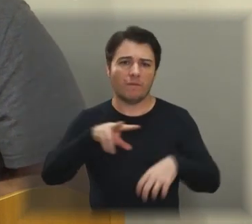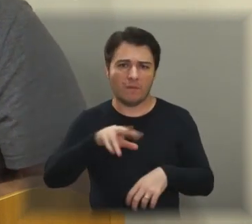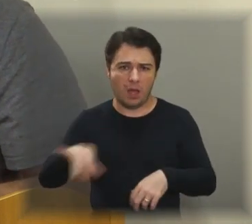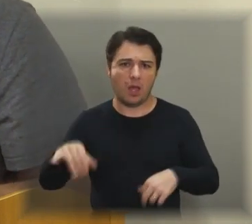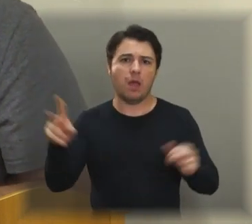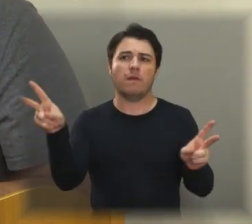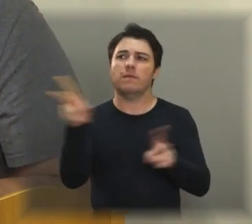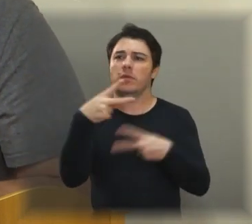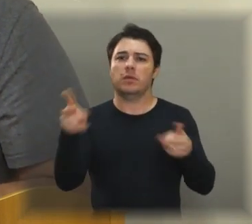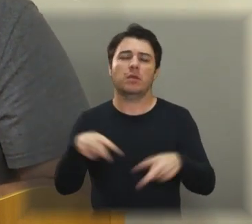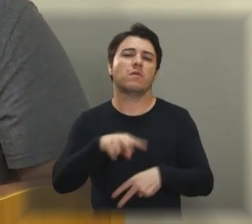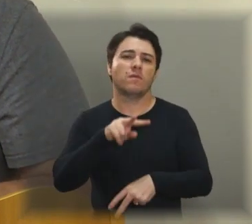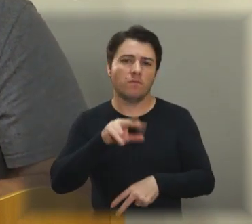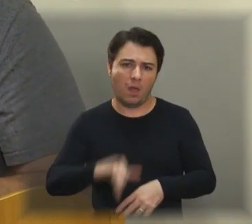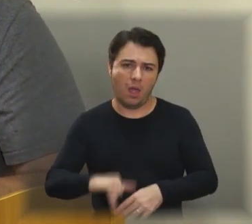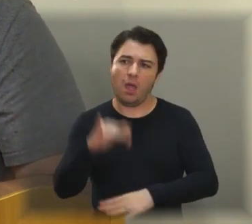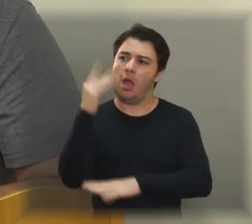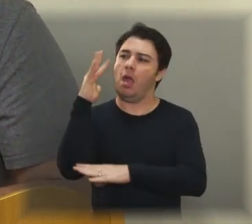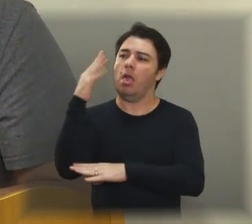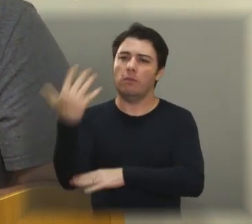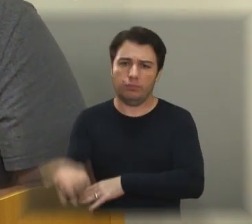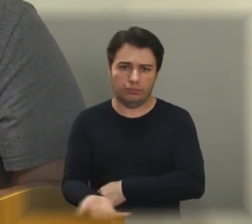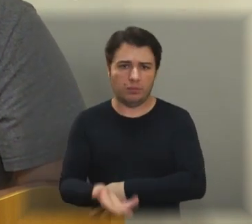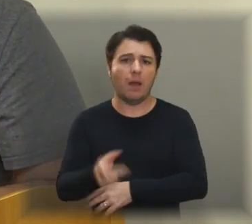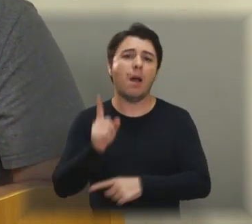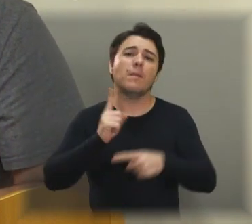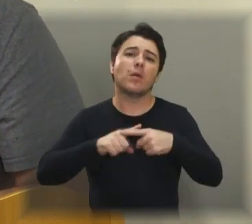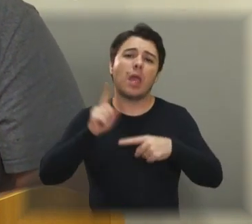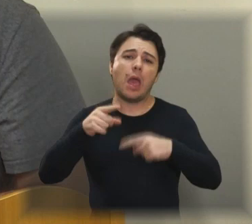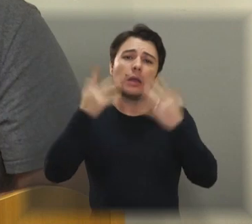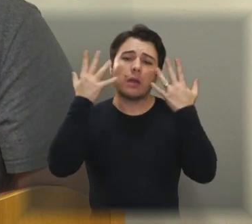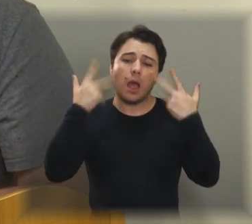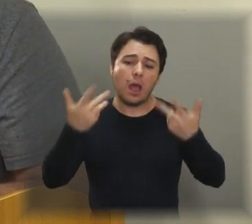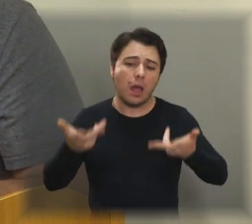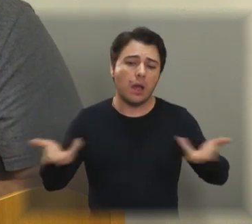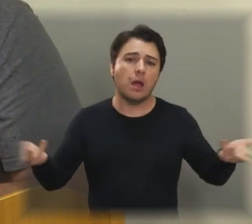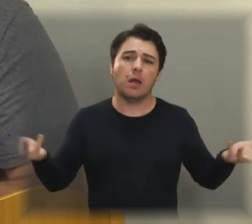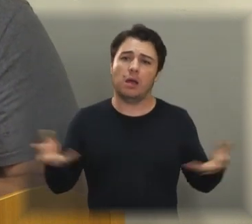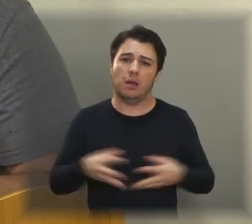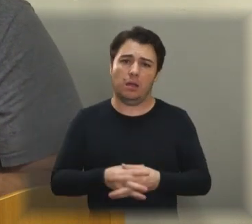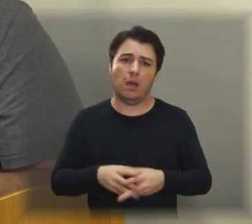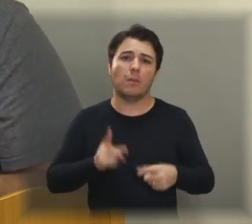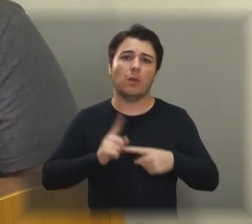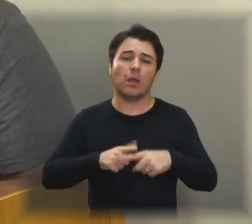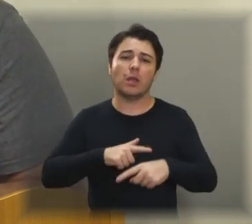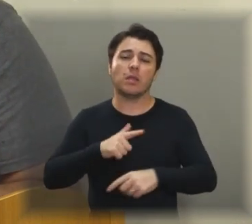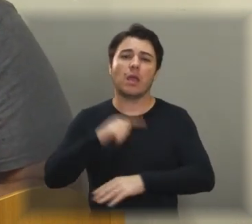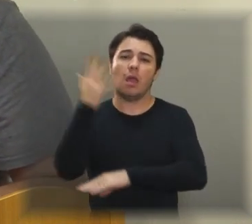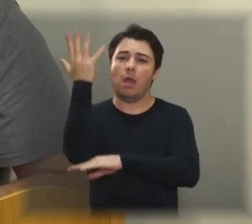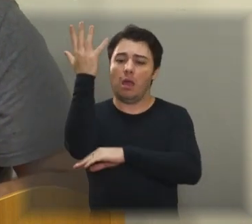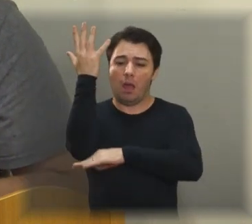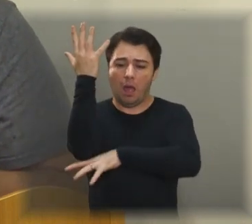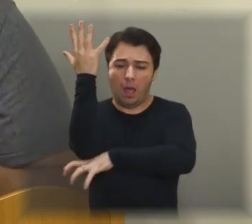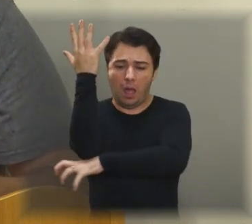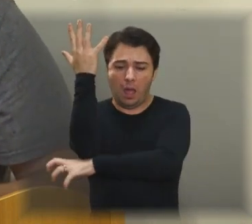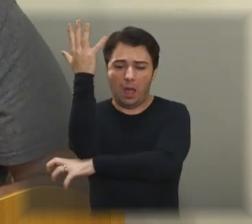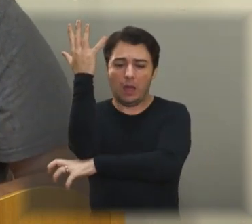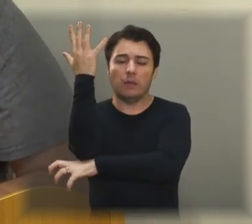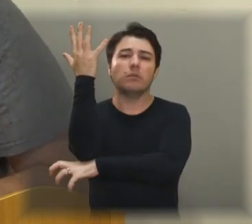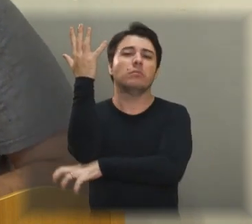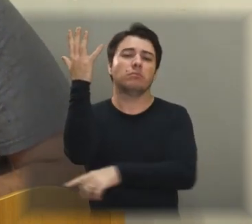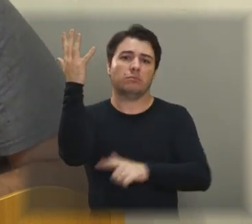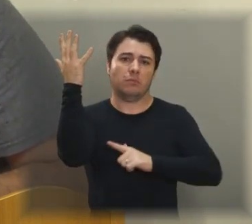tentando vai continuar árvore caindo porque é natural né no ambiente Urbano você ter raiz prejudicada você ter